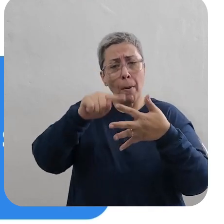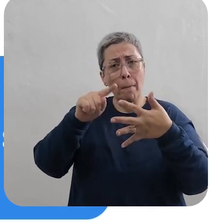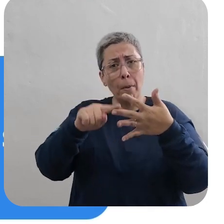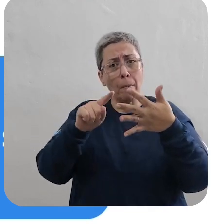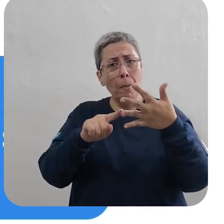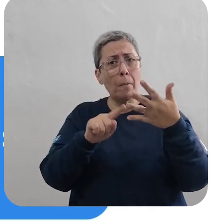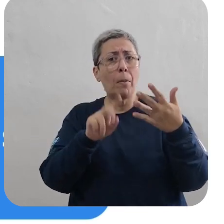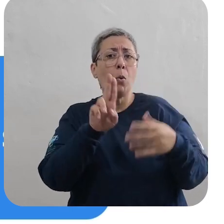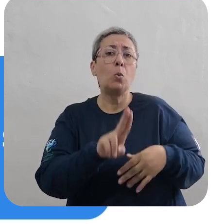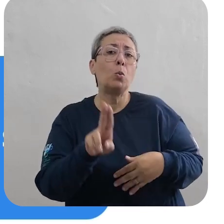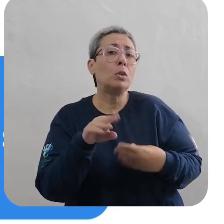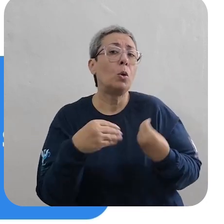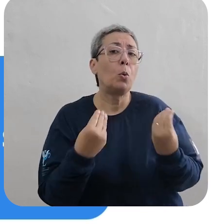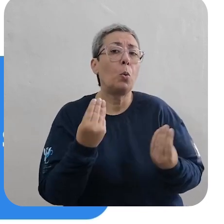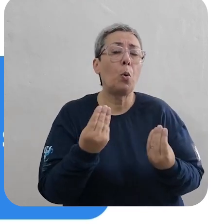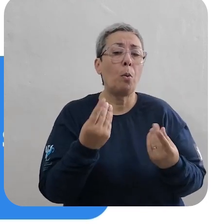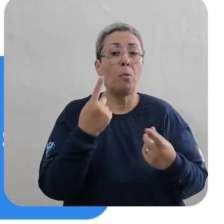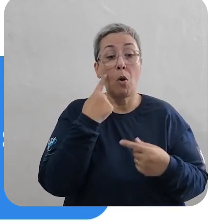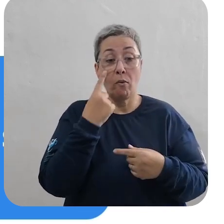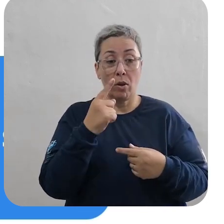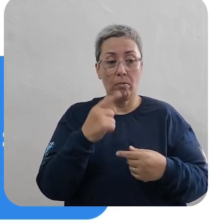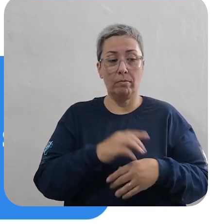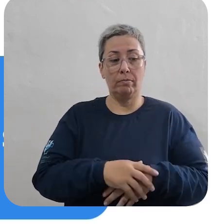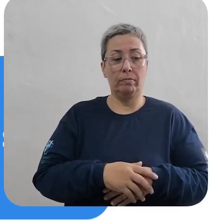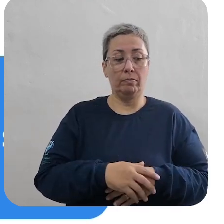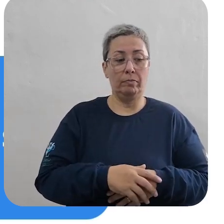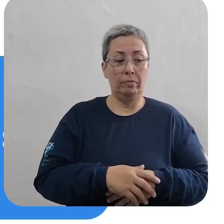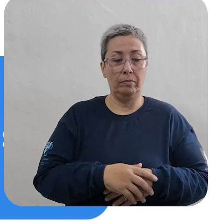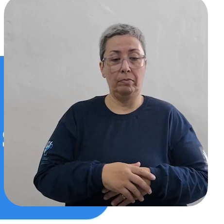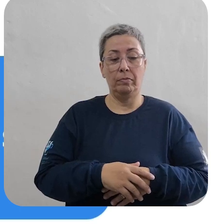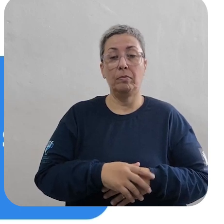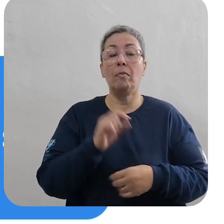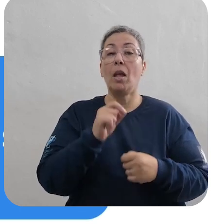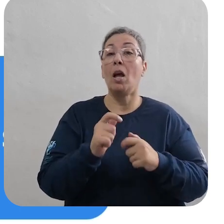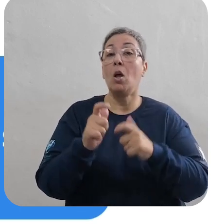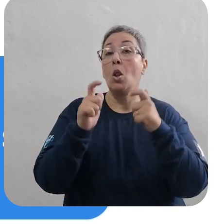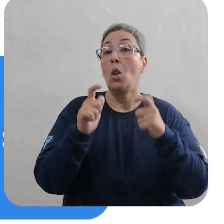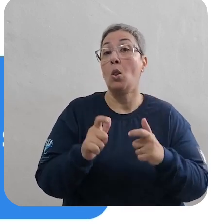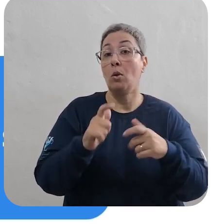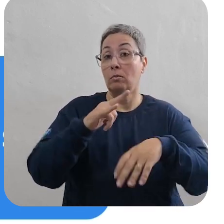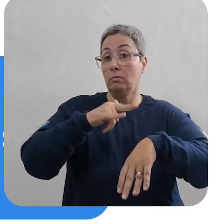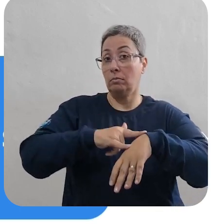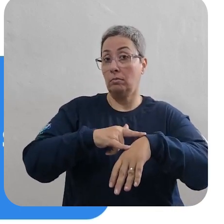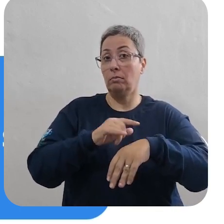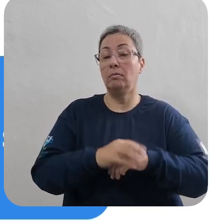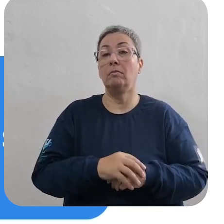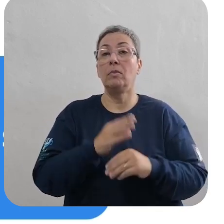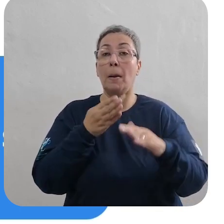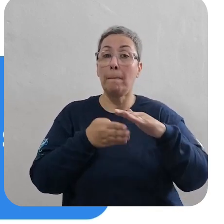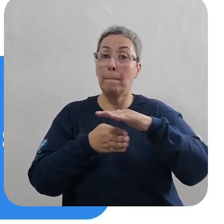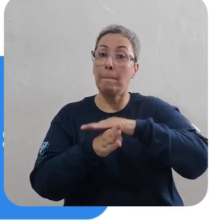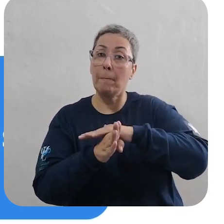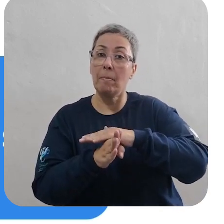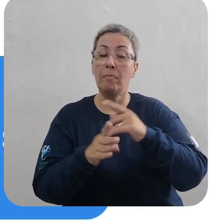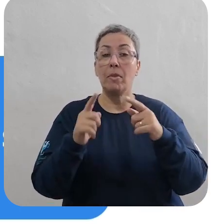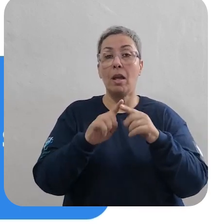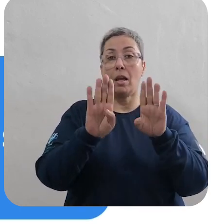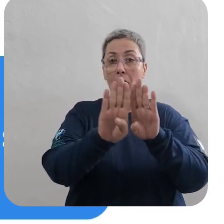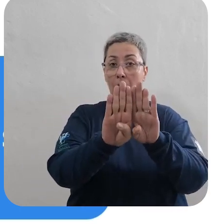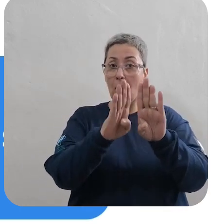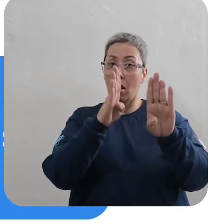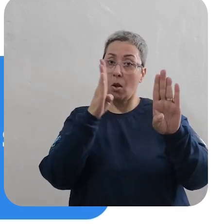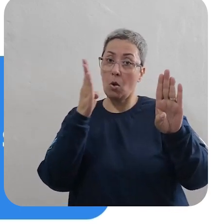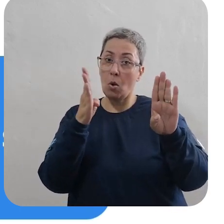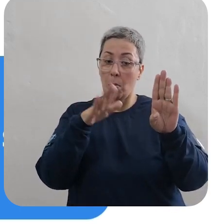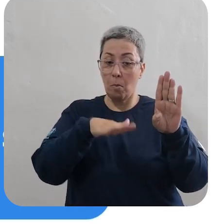na utilização desse espaço. Veja a sequência. Localizar o banheiro, entrar, abrir